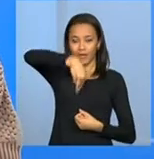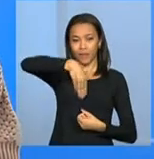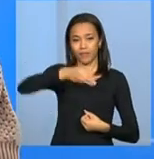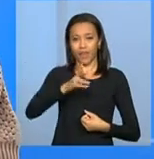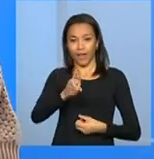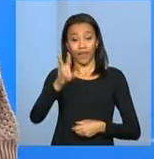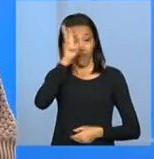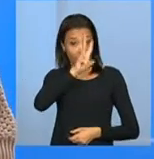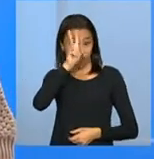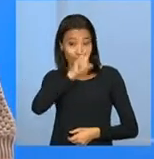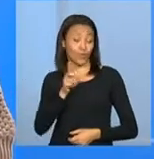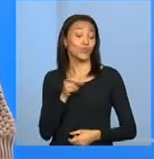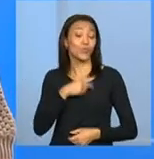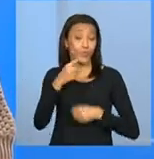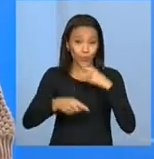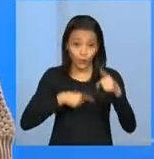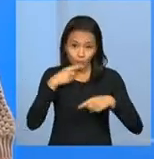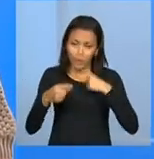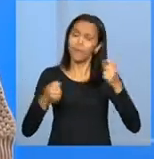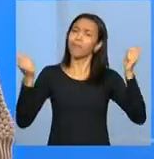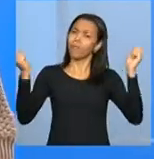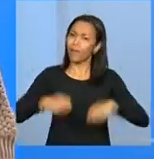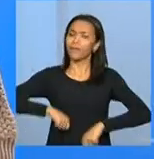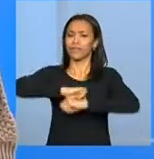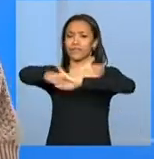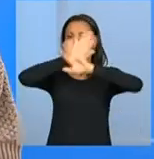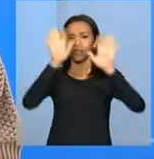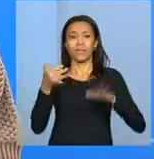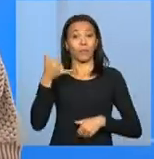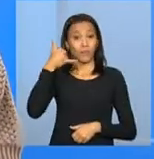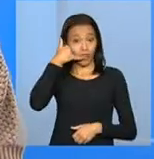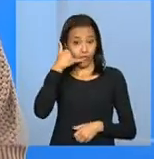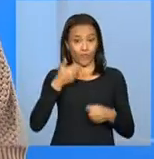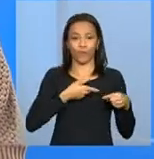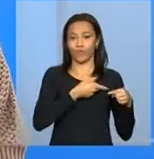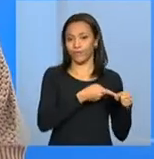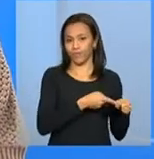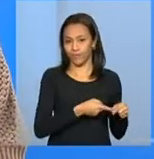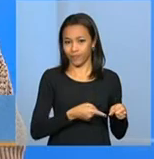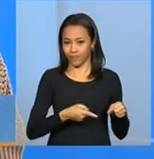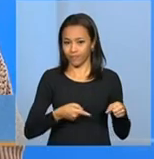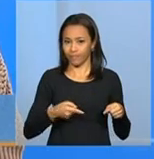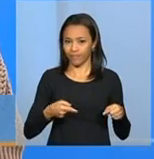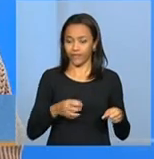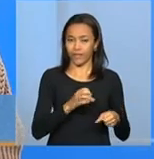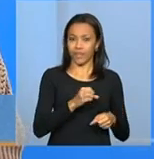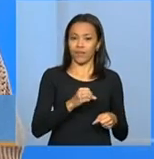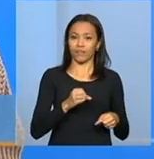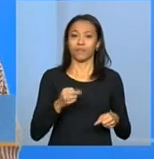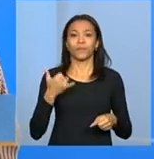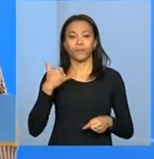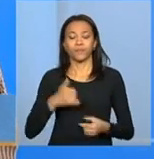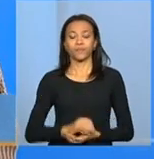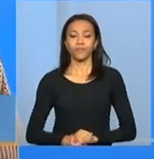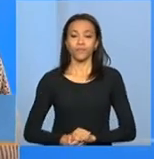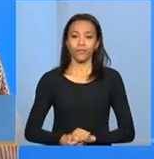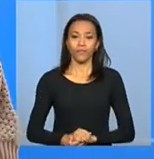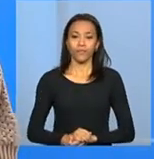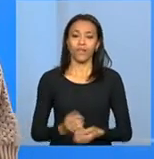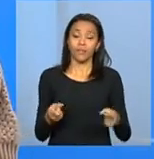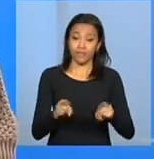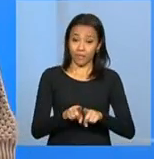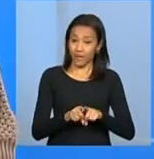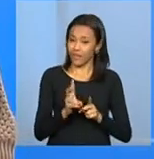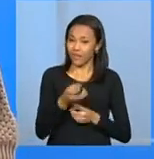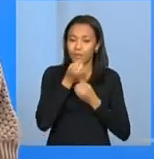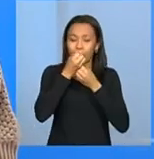Lembrando que as dúvidas ainda podem ser esclarecidas pelo telefone 0800 707 2003. É